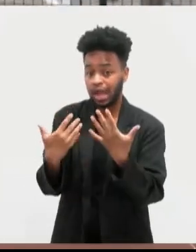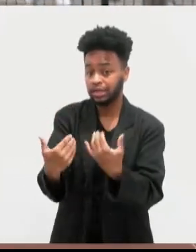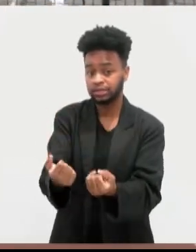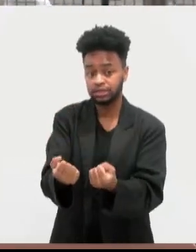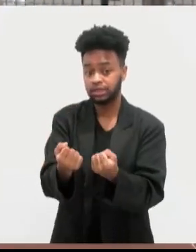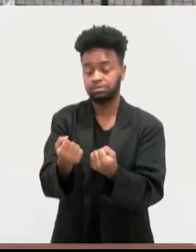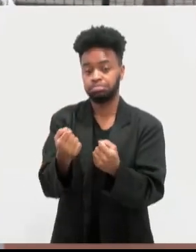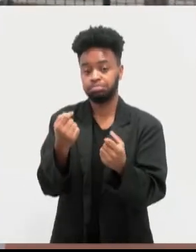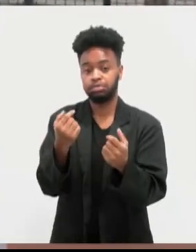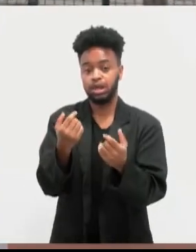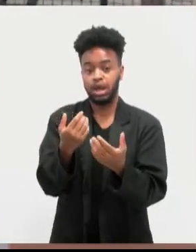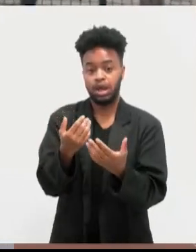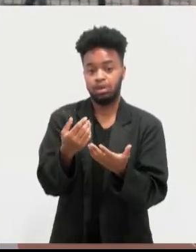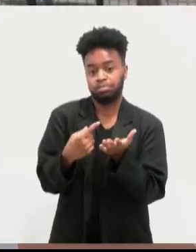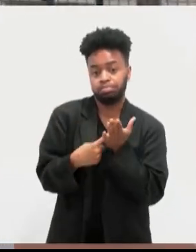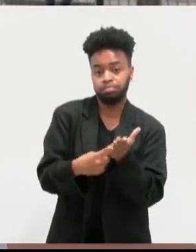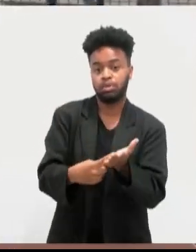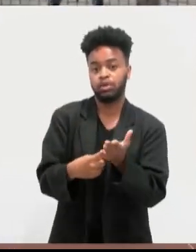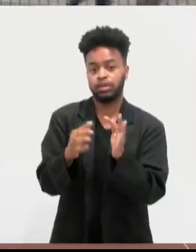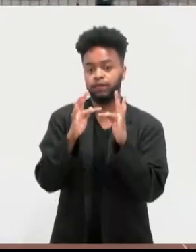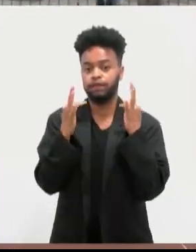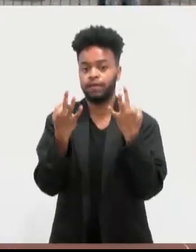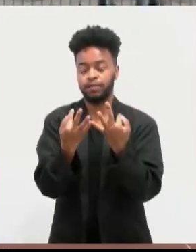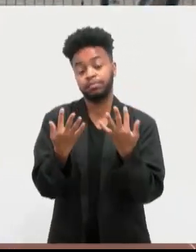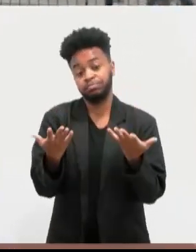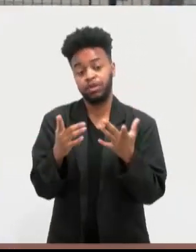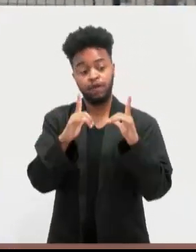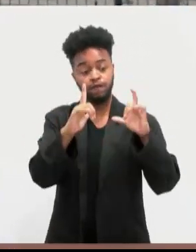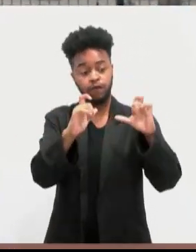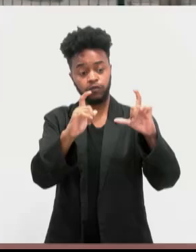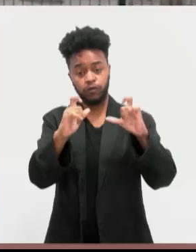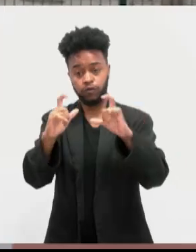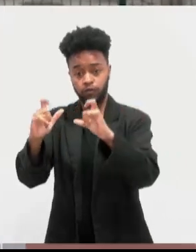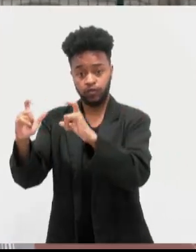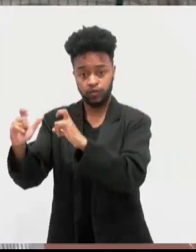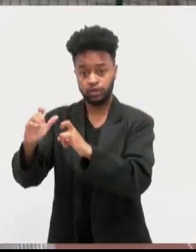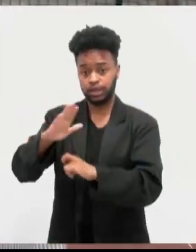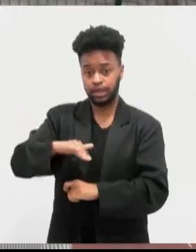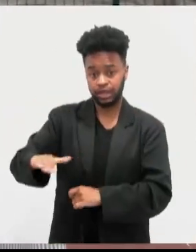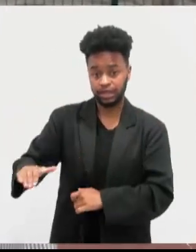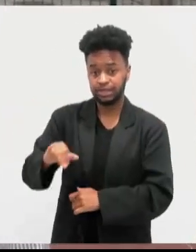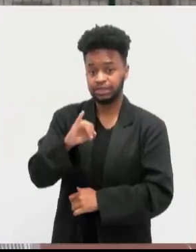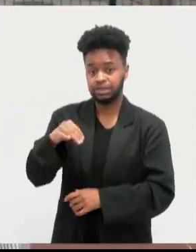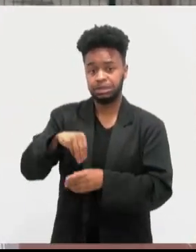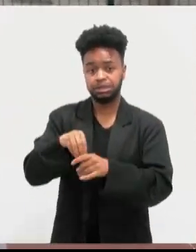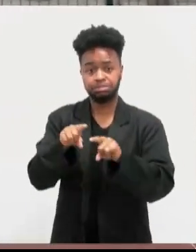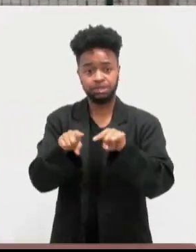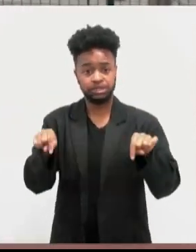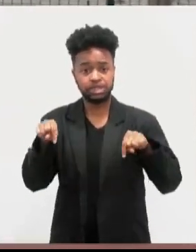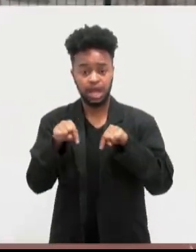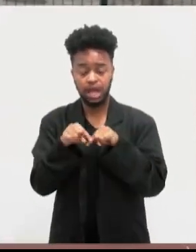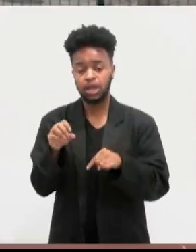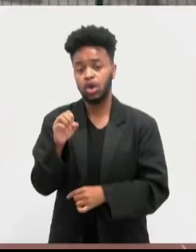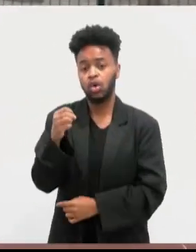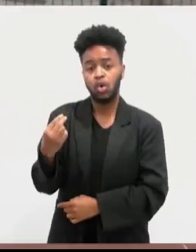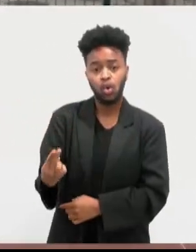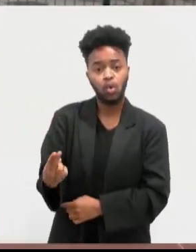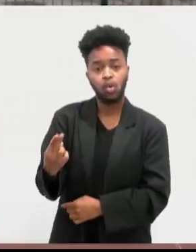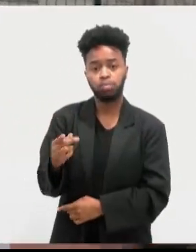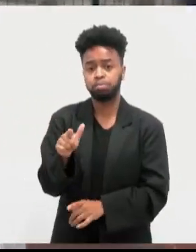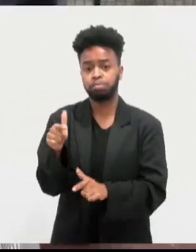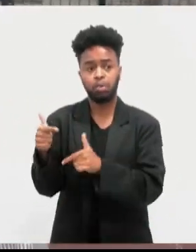ou conhecimento dos pais. Então eles fazem as fotos das crianças, ou quando elas estão na sala de aula, ou quando elas estão em